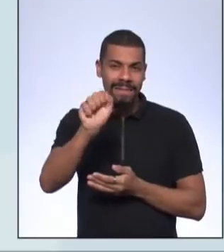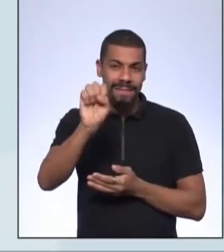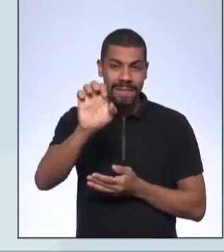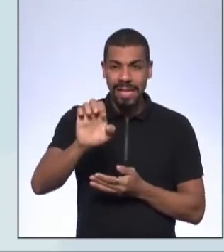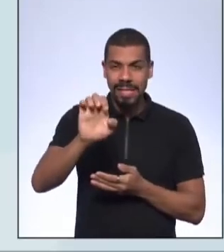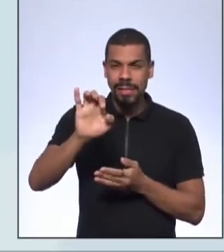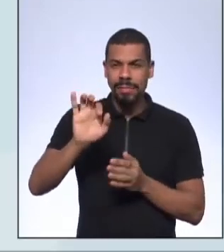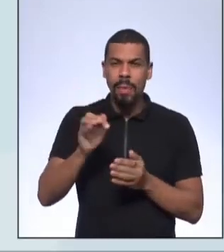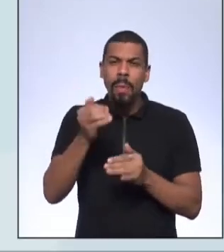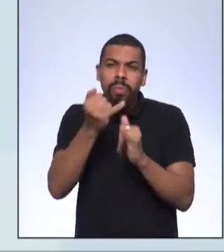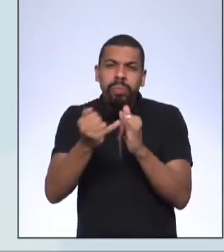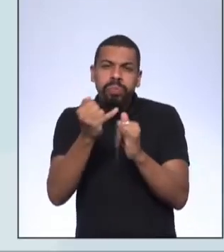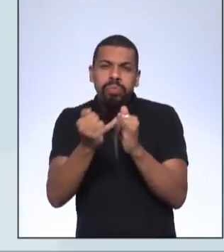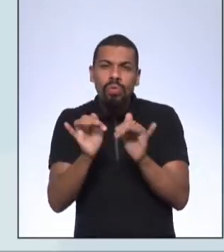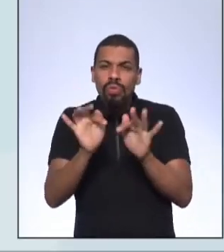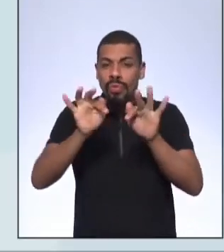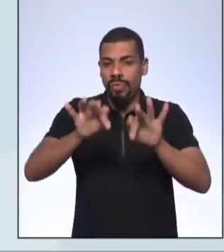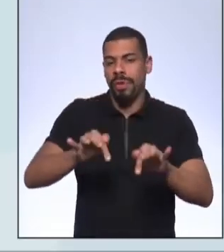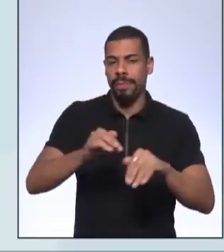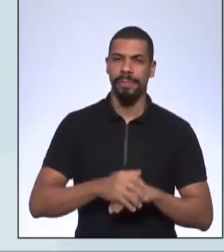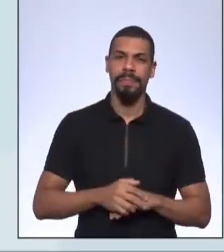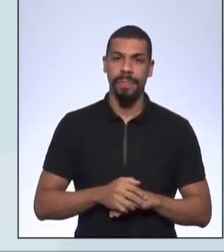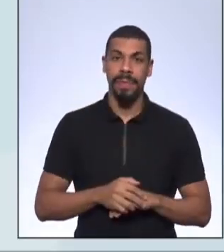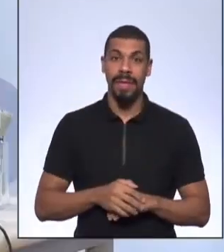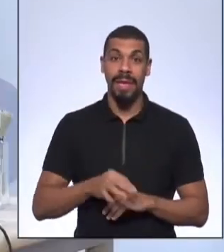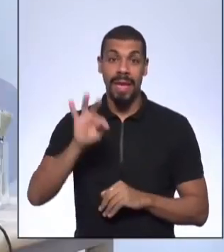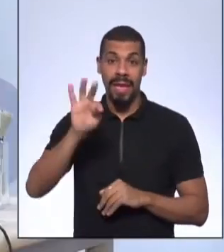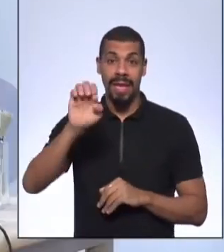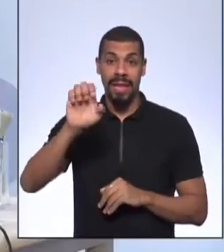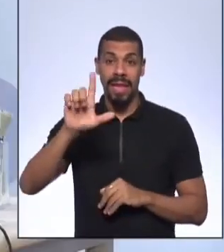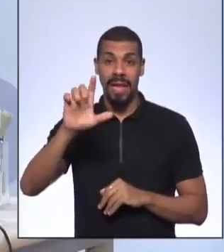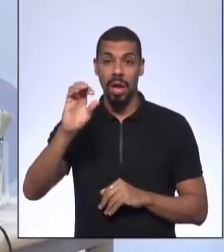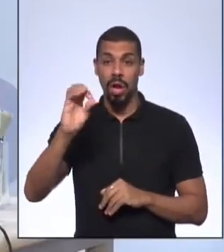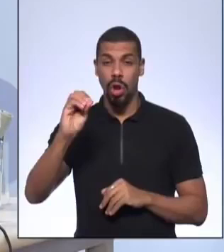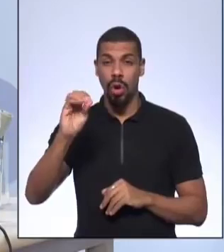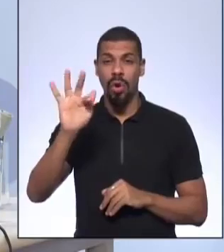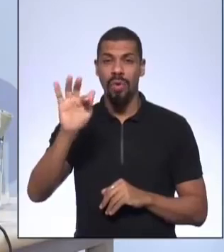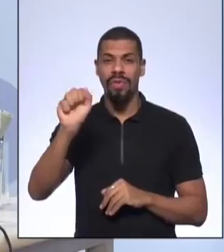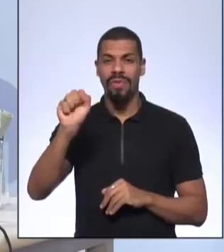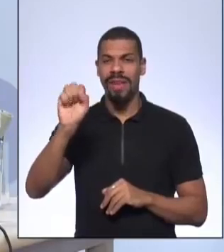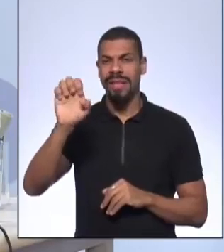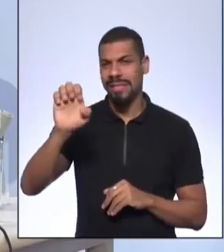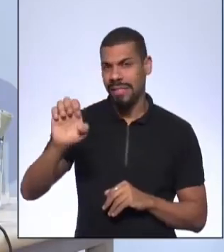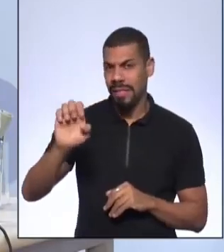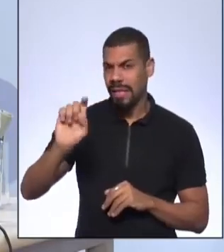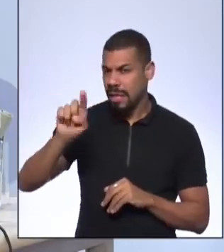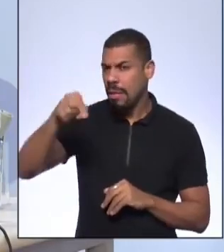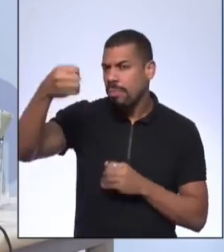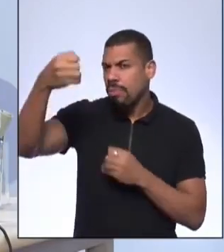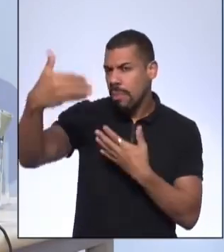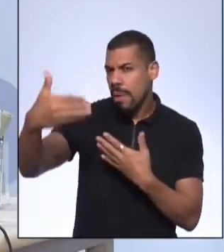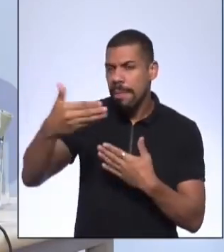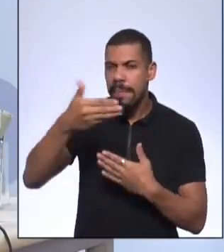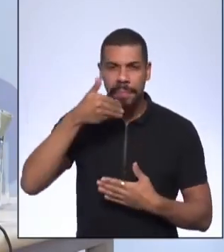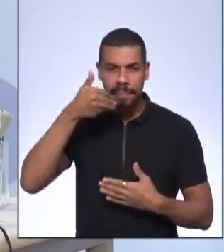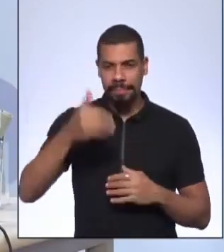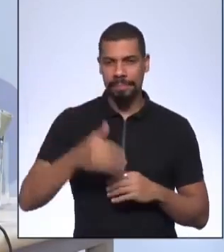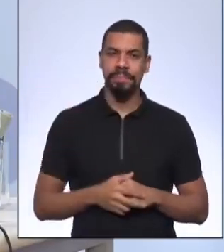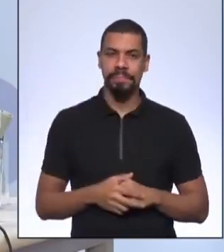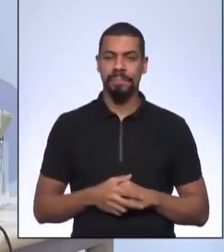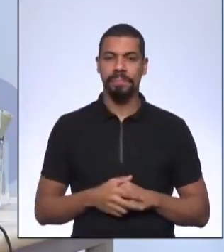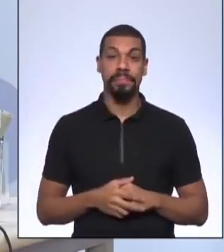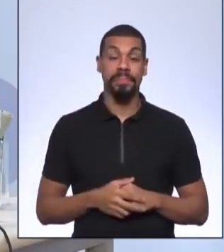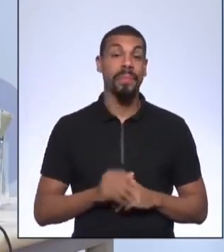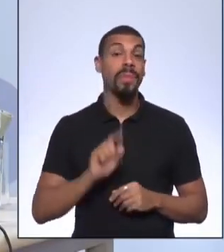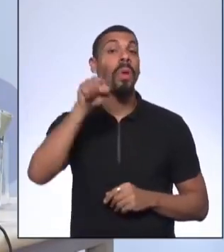Na realidade, a telófase é a fase em que a célula vai sofrer realmente o processo de citocinese, que a gente vai ver daqui a pouco, né? Então, vamos lá para o